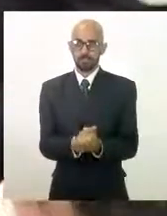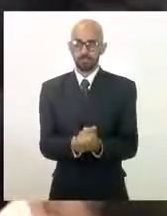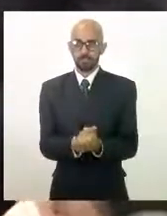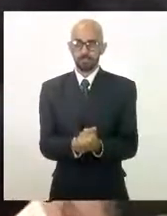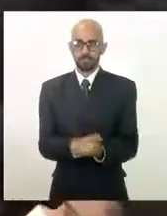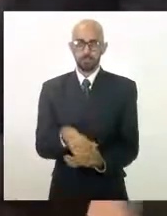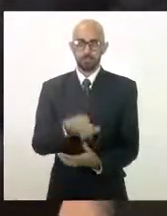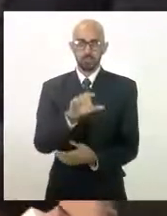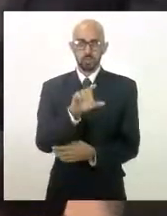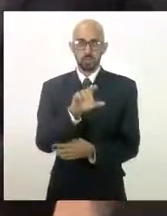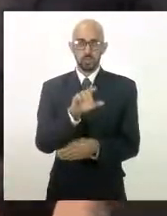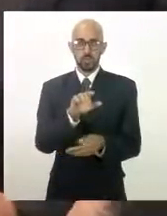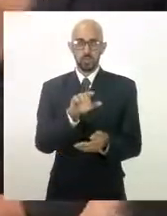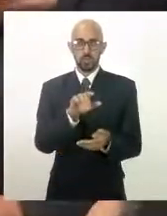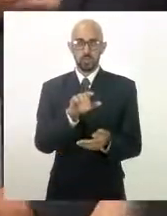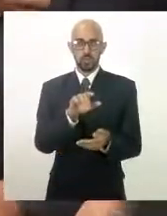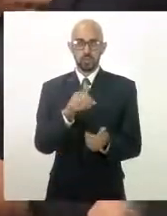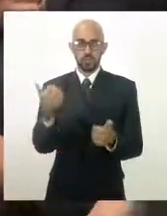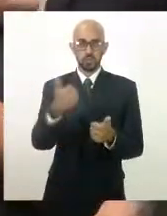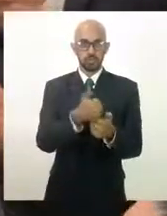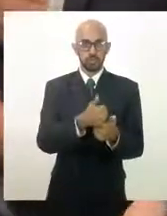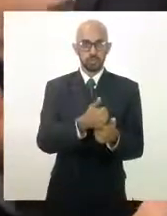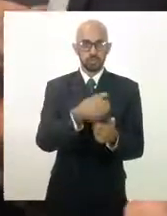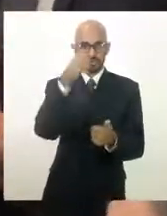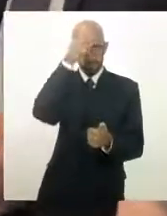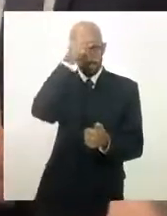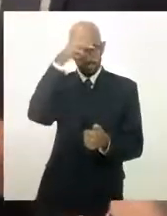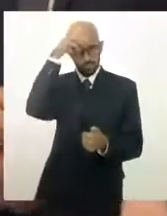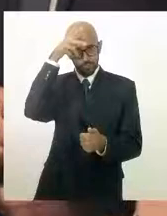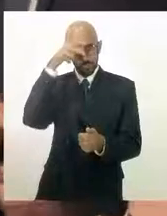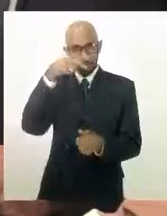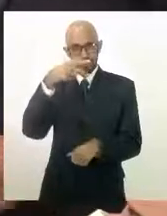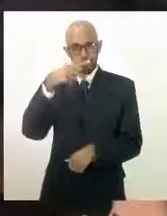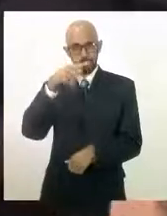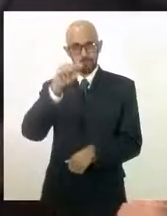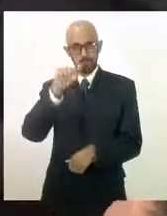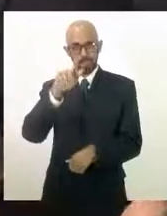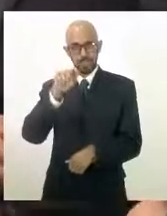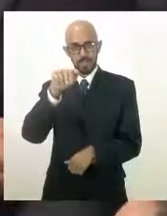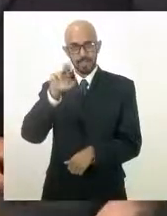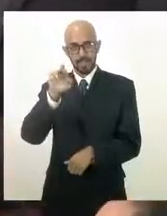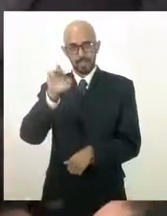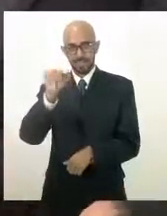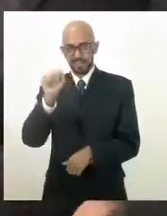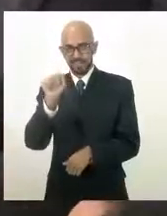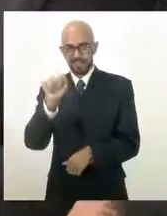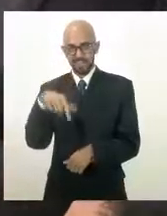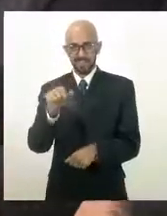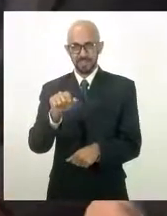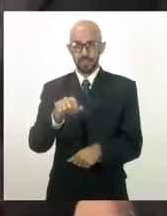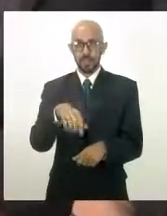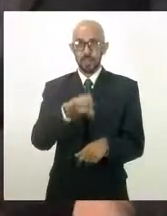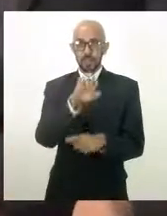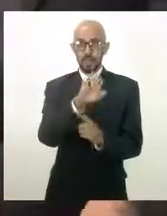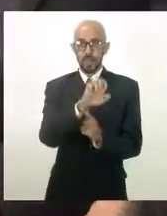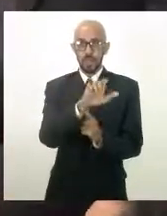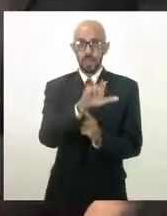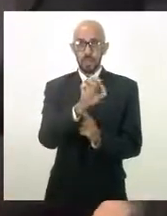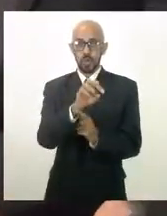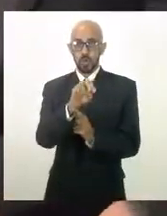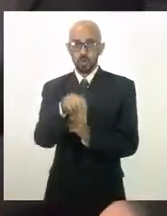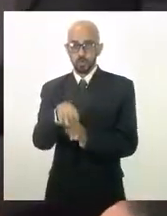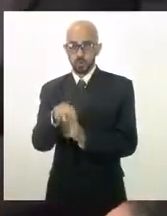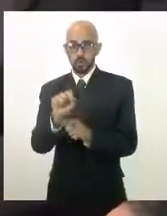dublê de prefeito Bagueira de Niterói, Elton Cristo, deputado, sempre deputado,